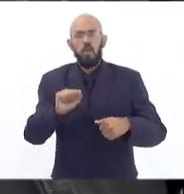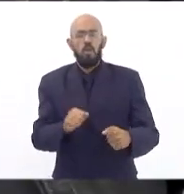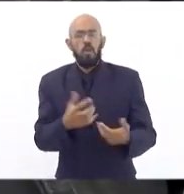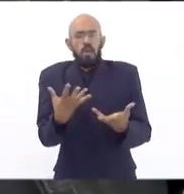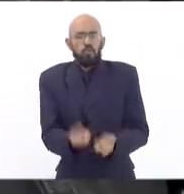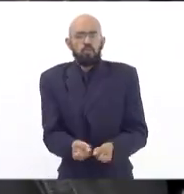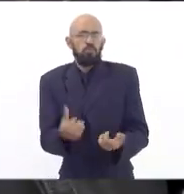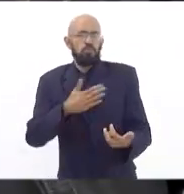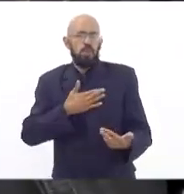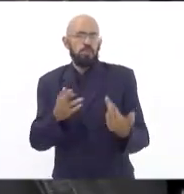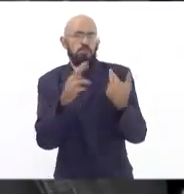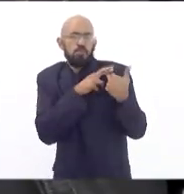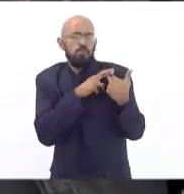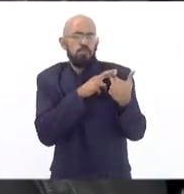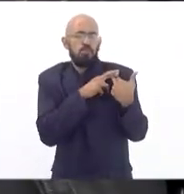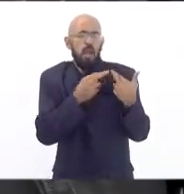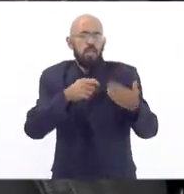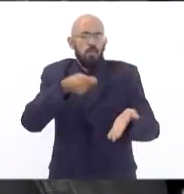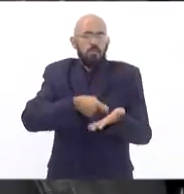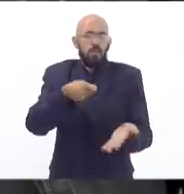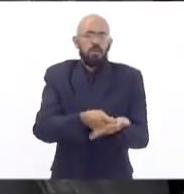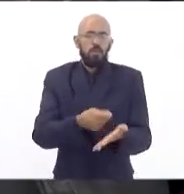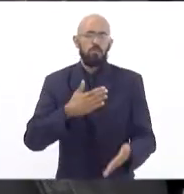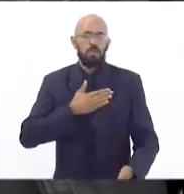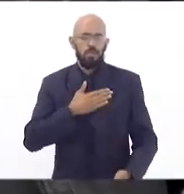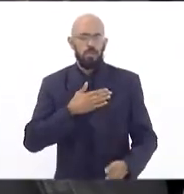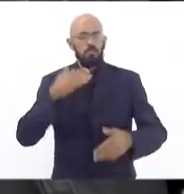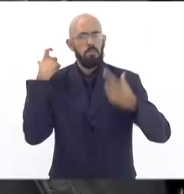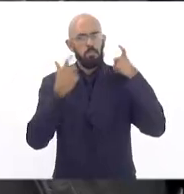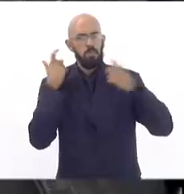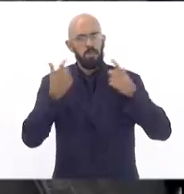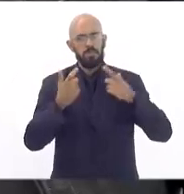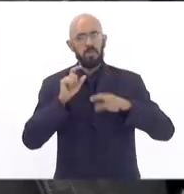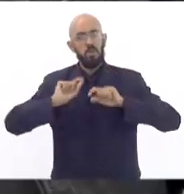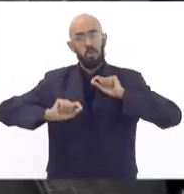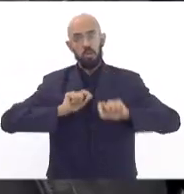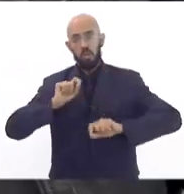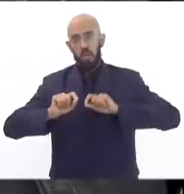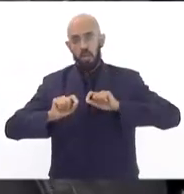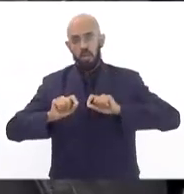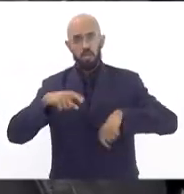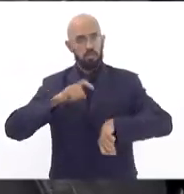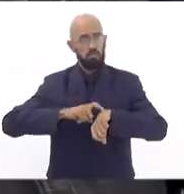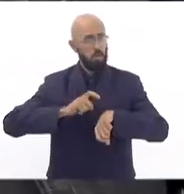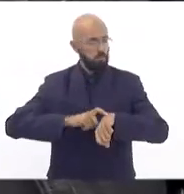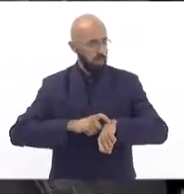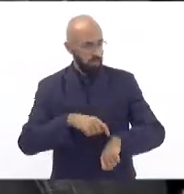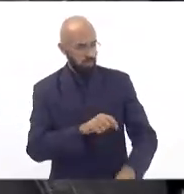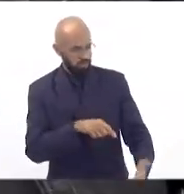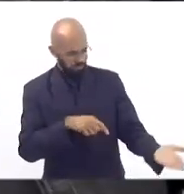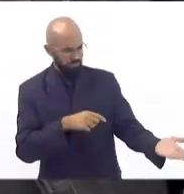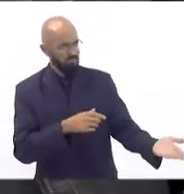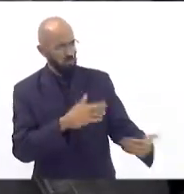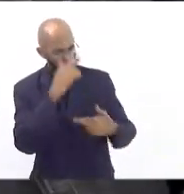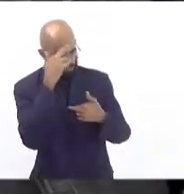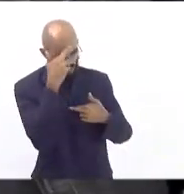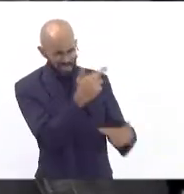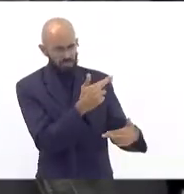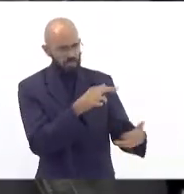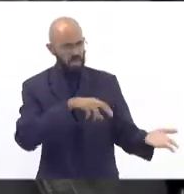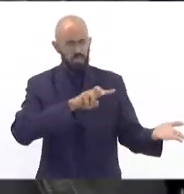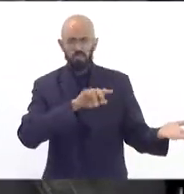parlamentar eu tenho as responsabilidades eu tenho obrigação então a minha preocupação vai se dar isso momento direcionada você lá baixo com todo respeito